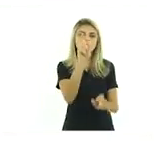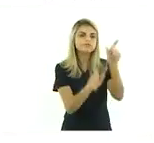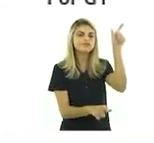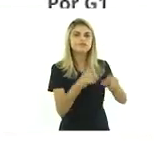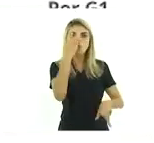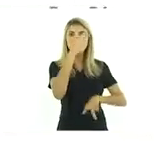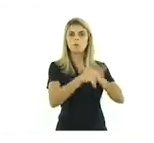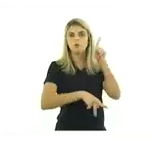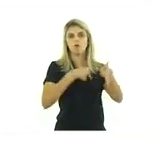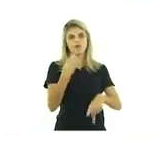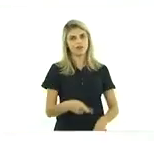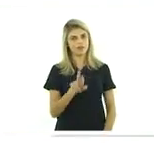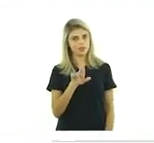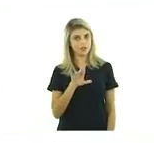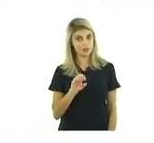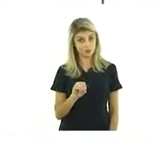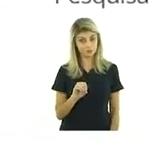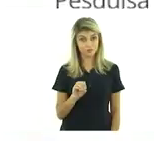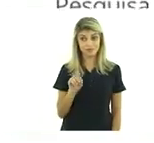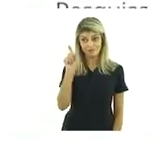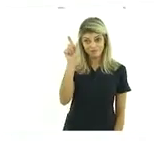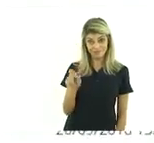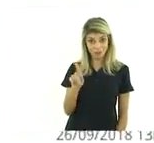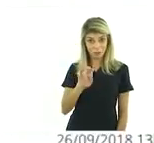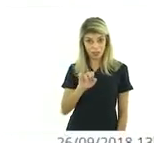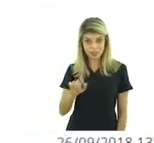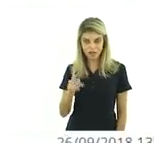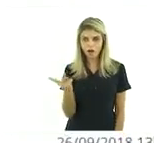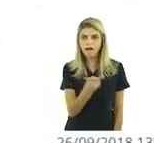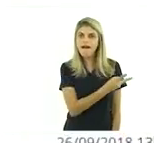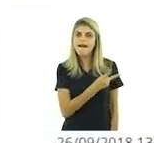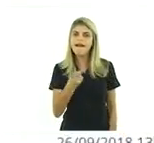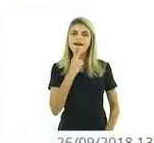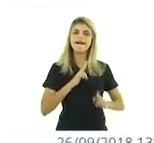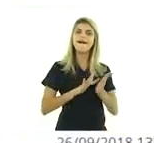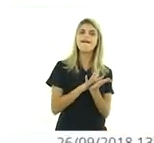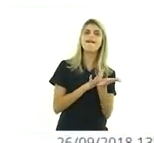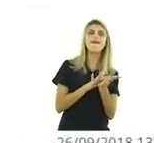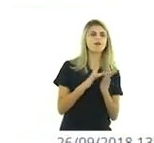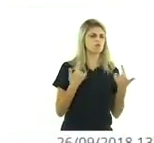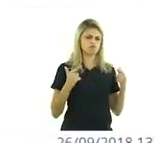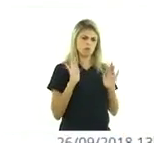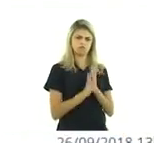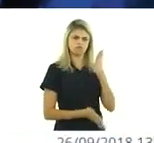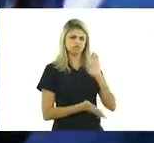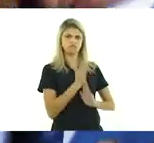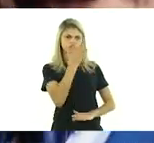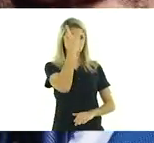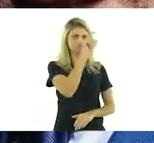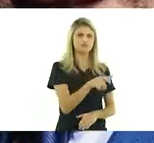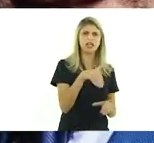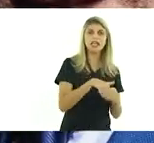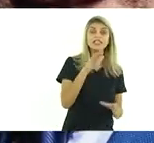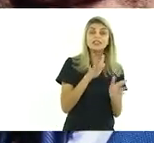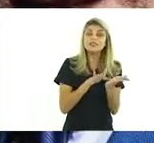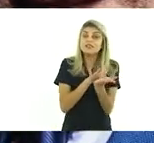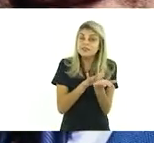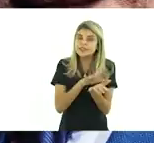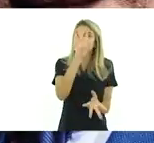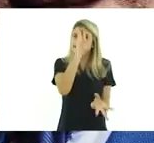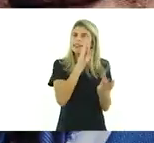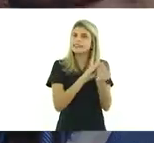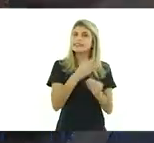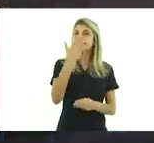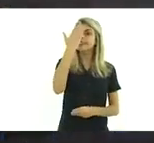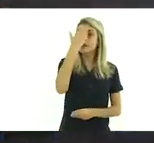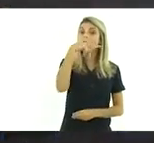povo. Pezão e o PMDB estão fingindo que não tem candidato. Fingem porque sabem que